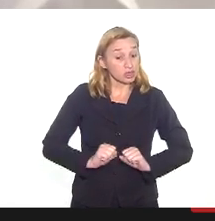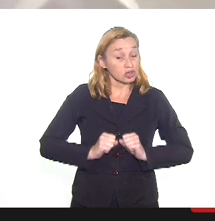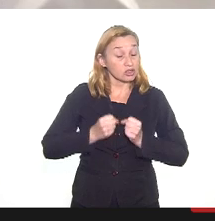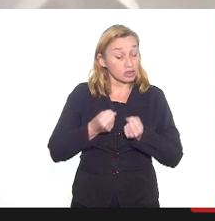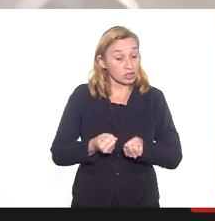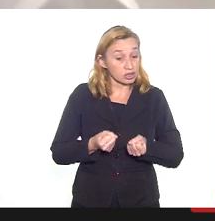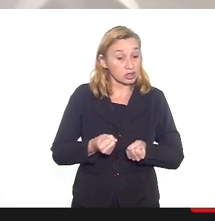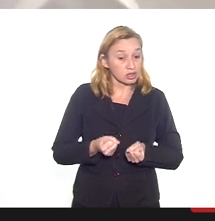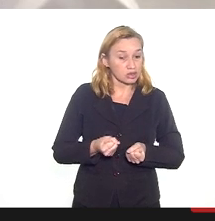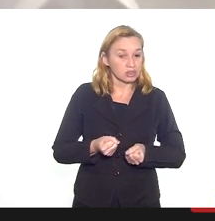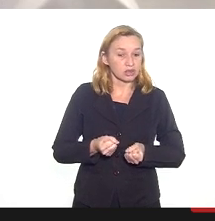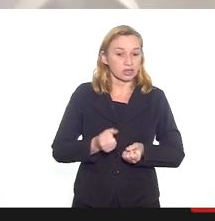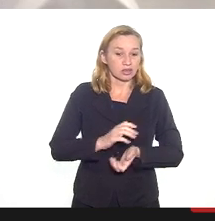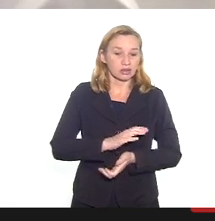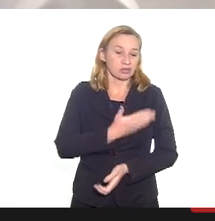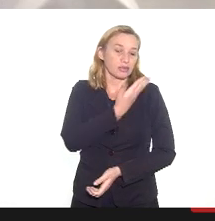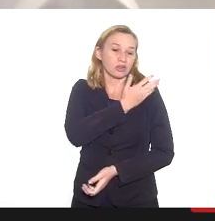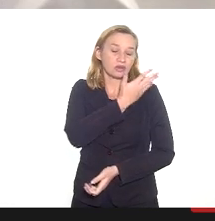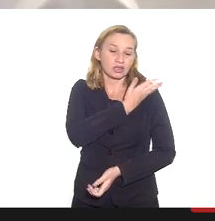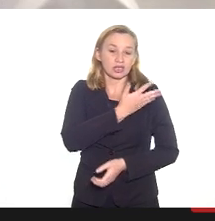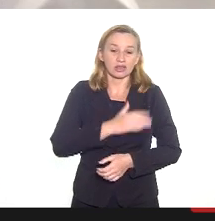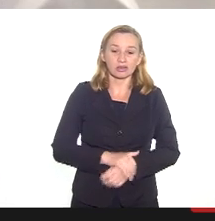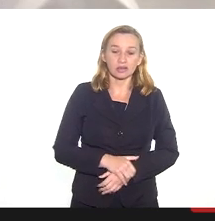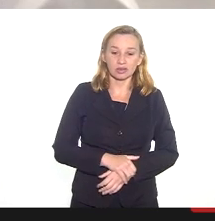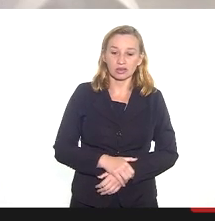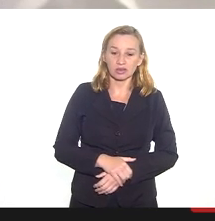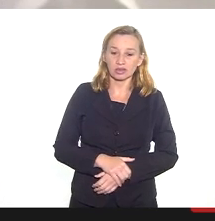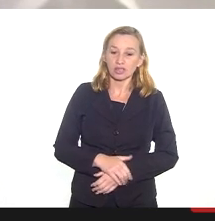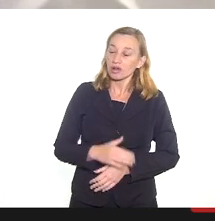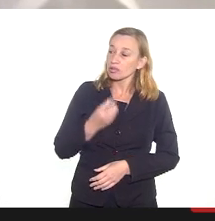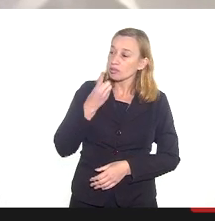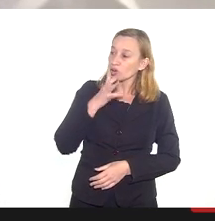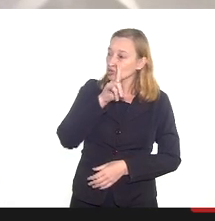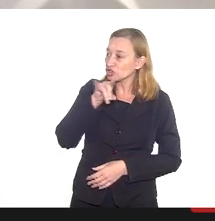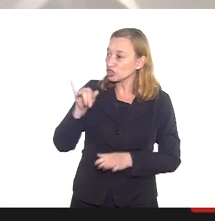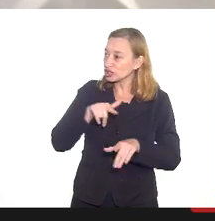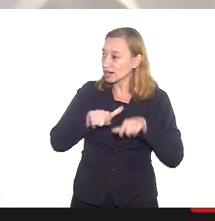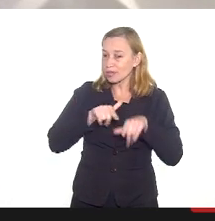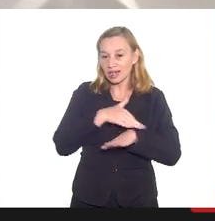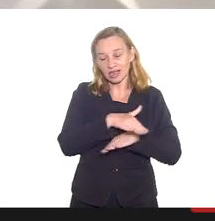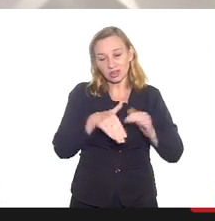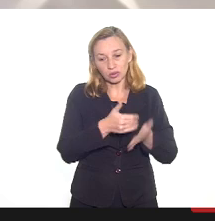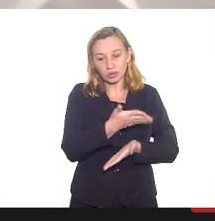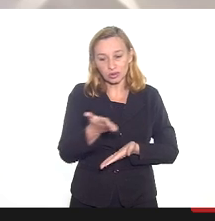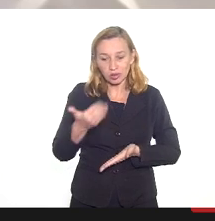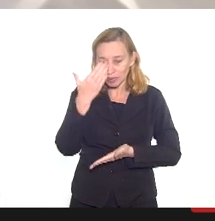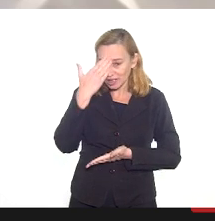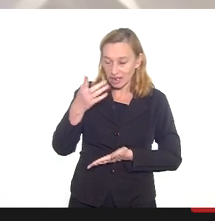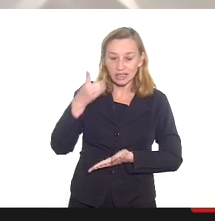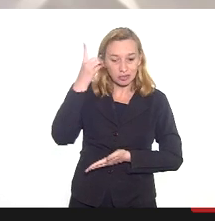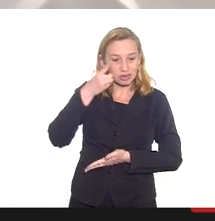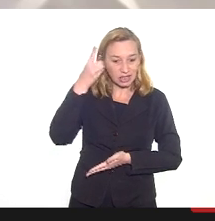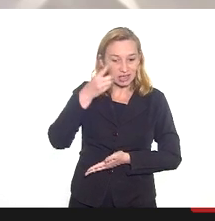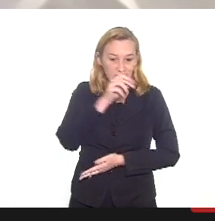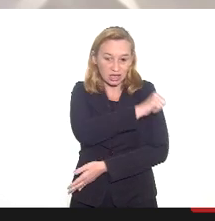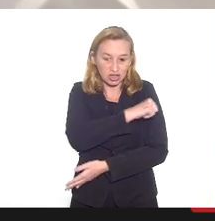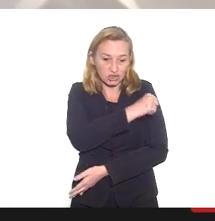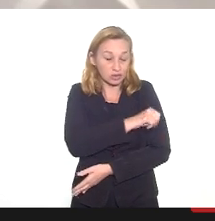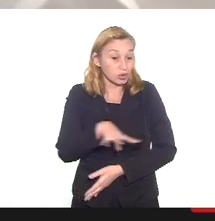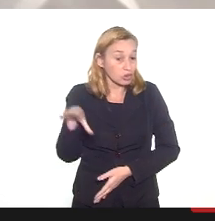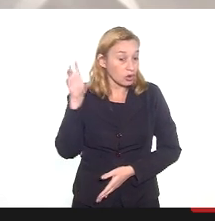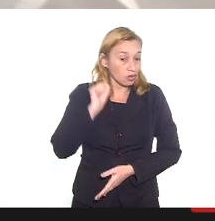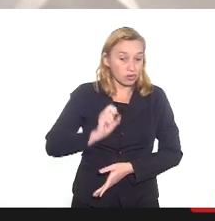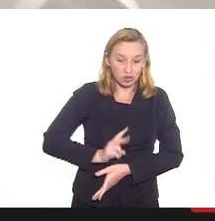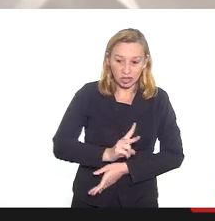não dizer, né, Xuma, feminista. Um bom dia de trabalho a todos. Obrigada, deputada Rejane. Eu continuo por aqui